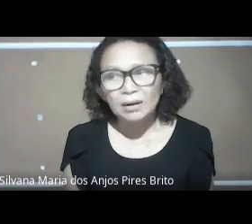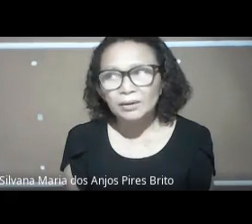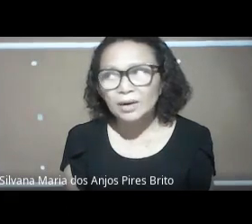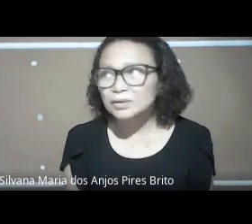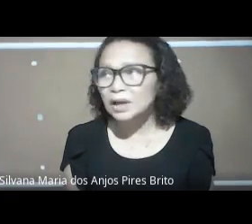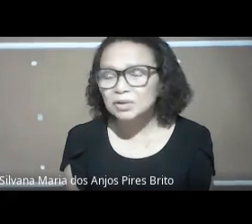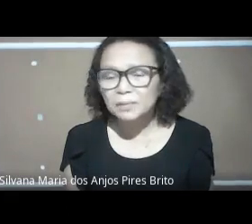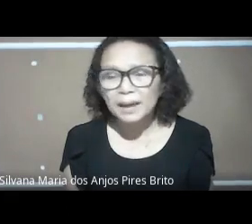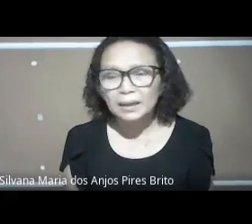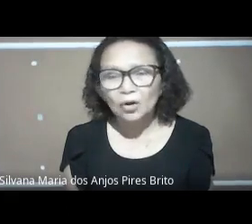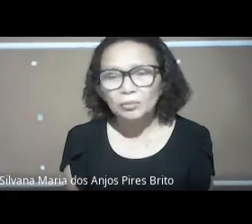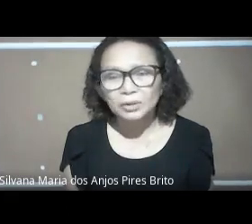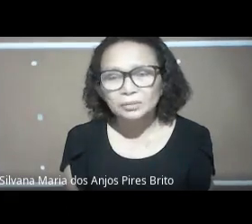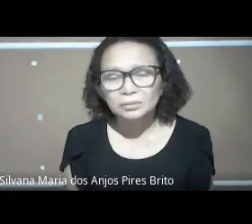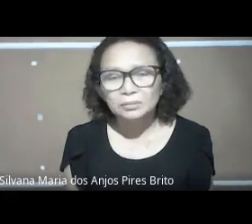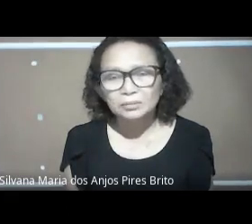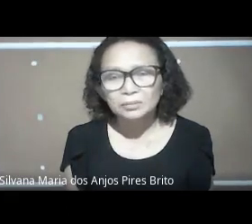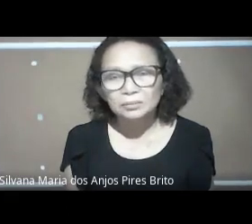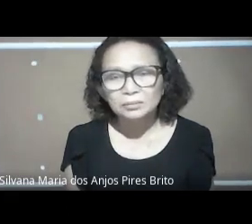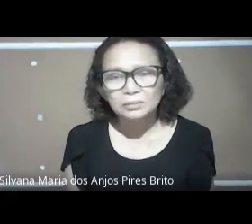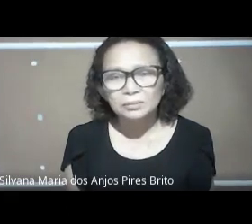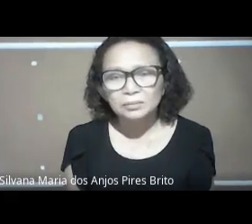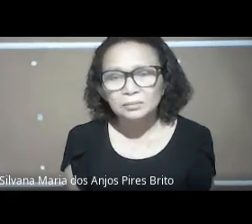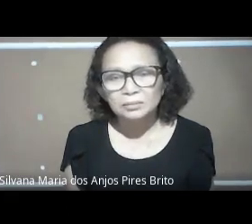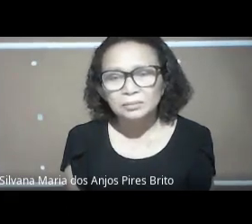Qual o sinal que nós usamos para nome?